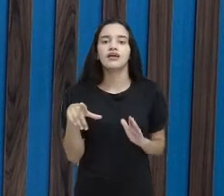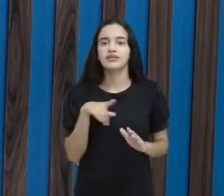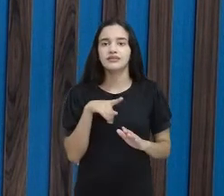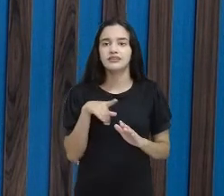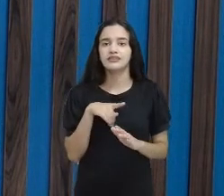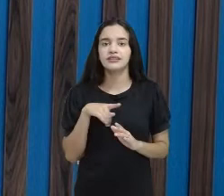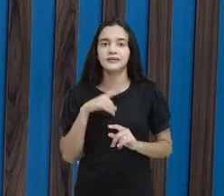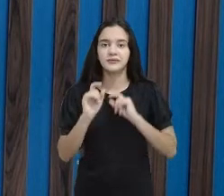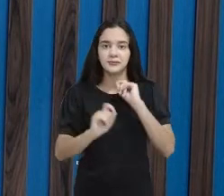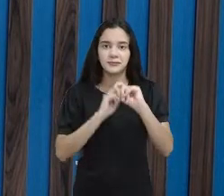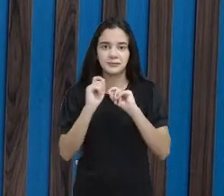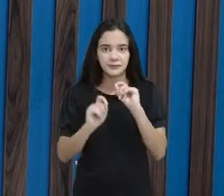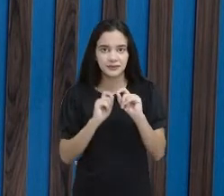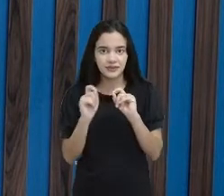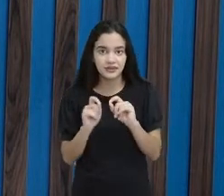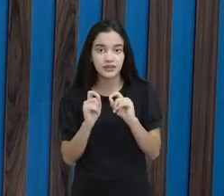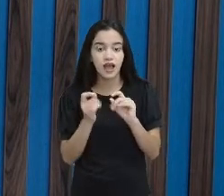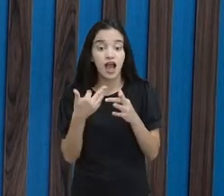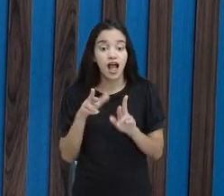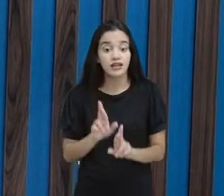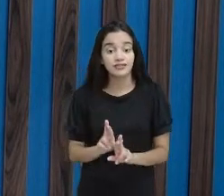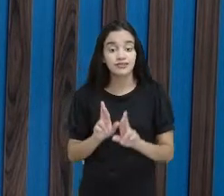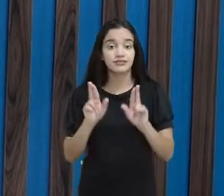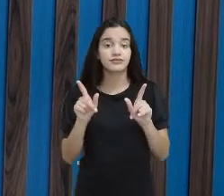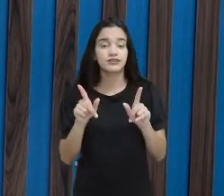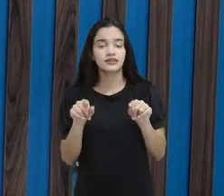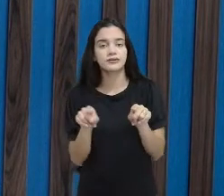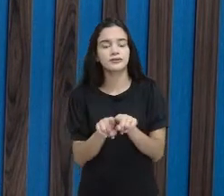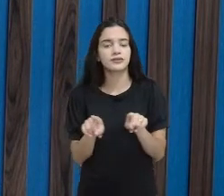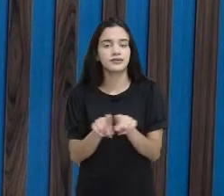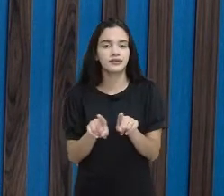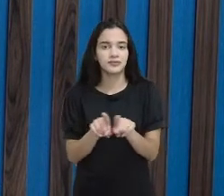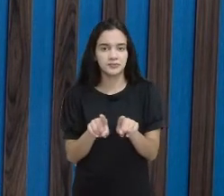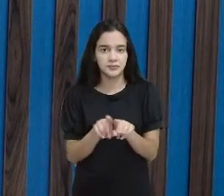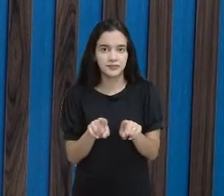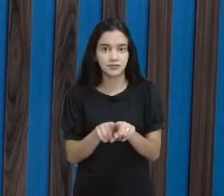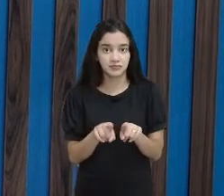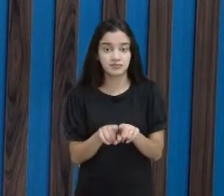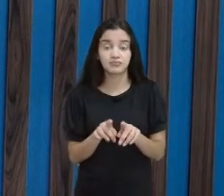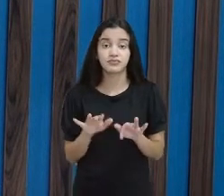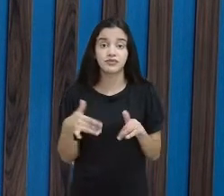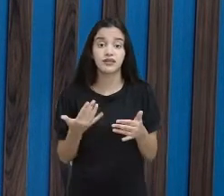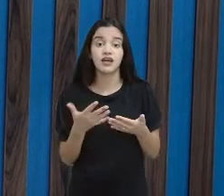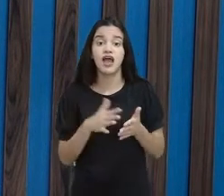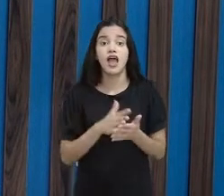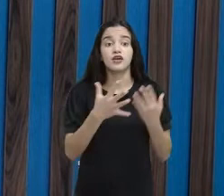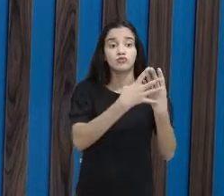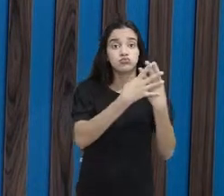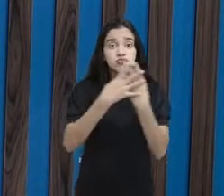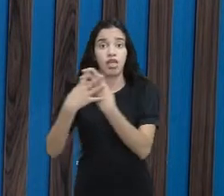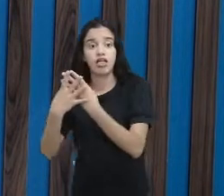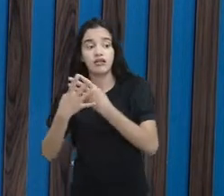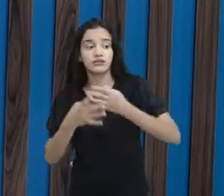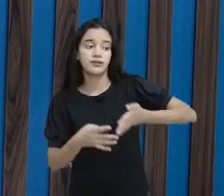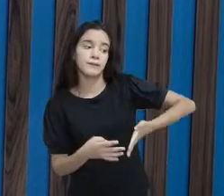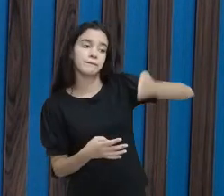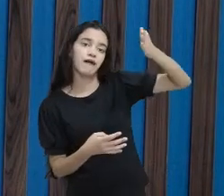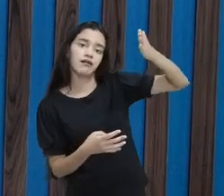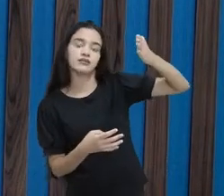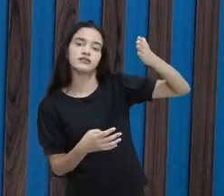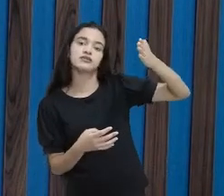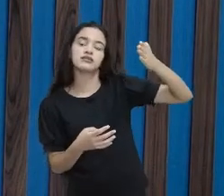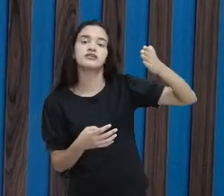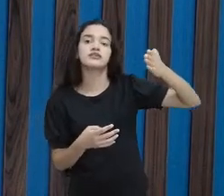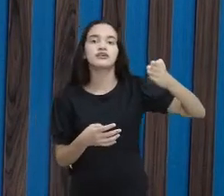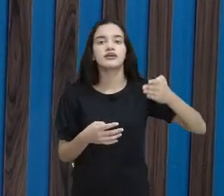essa junção e, ao mesmo tempo, essa diferenciação entre as modalidades. E a de rede e parede, né, nós dizemos que